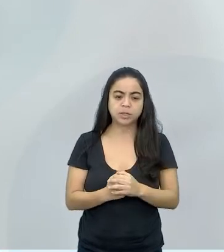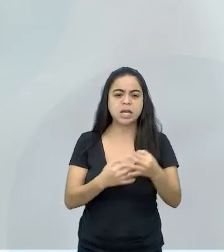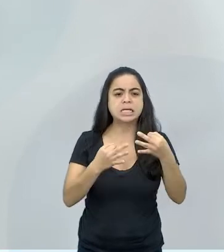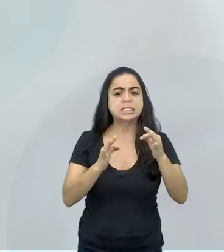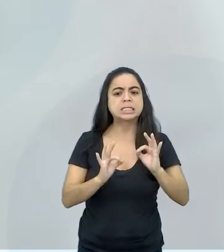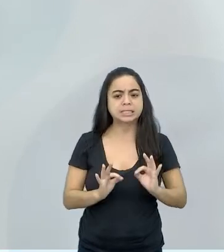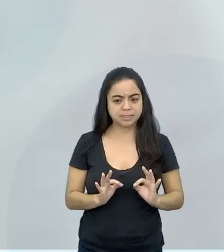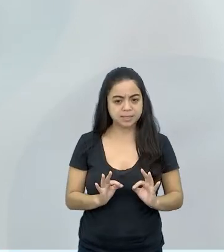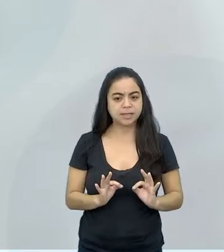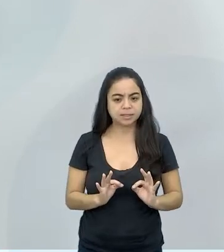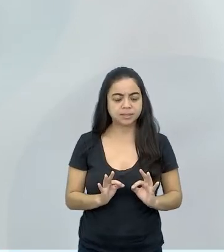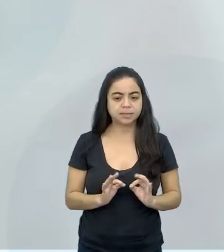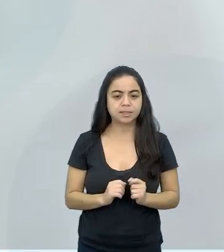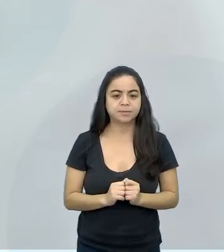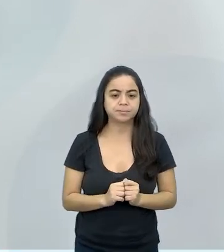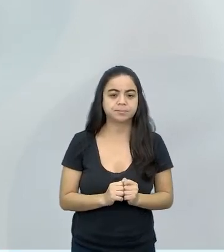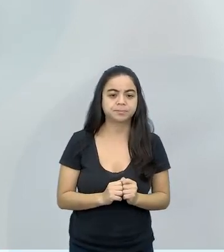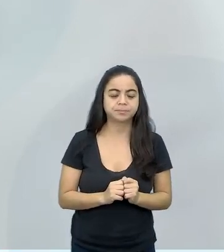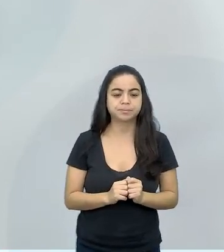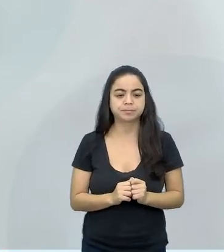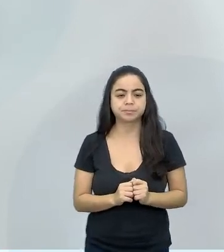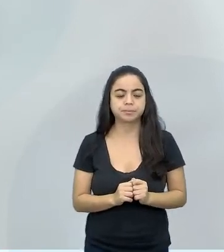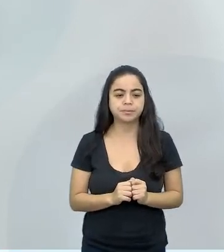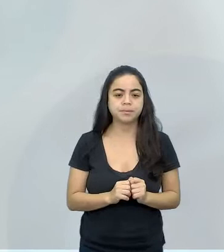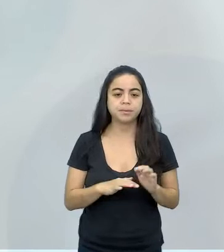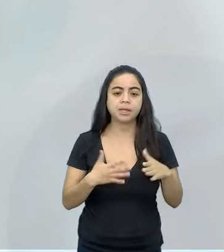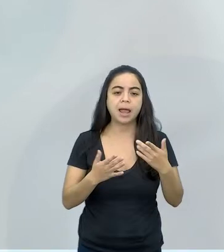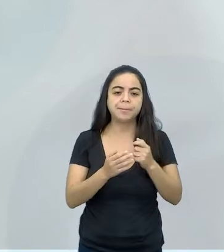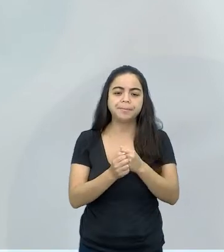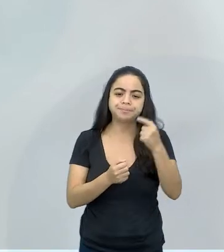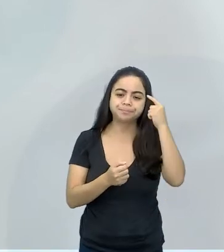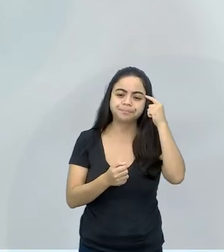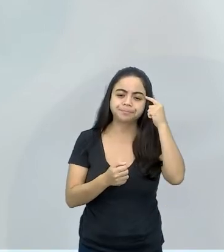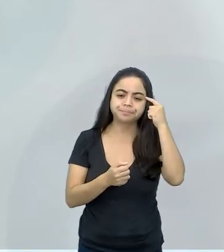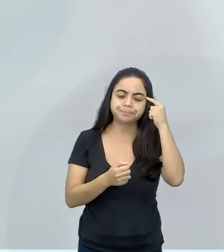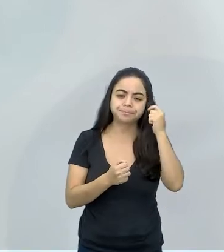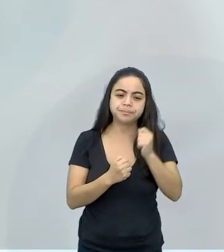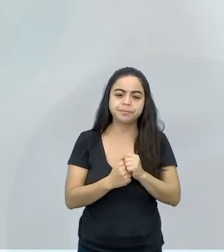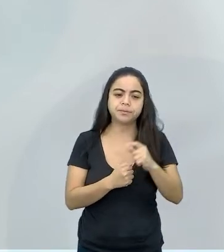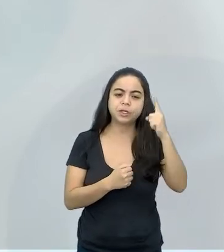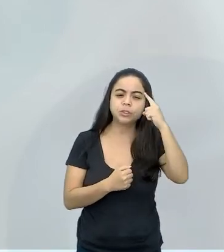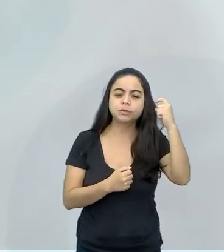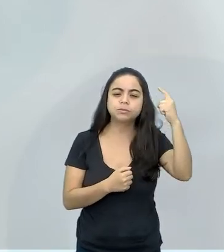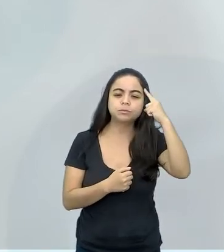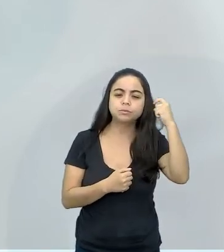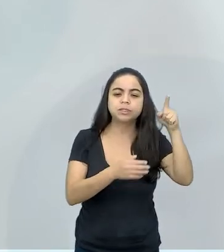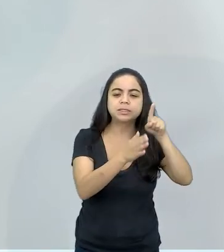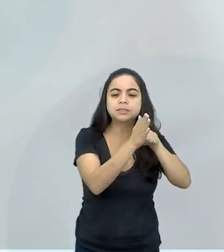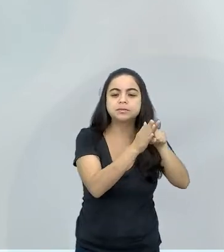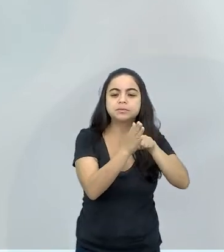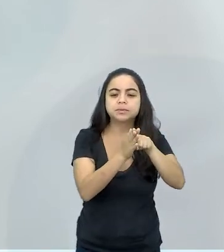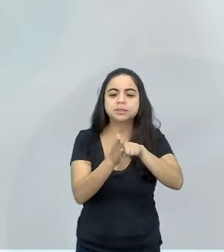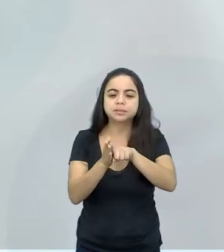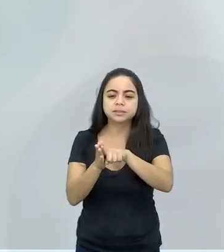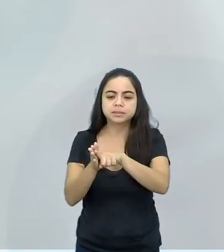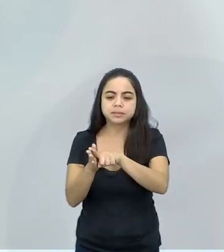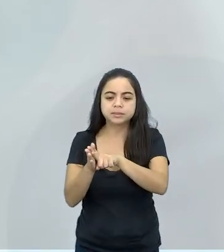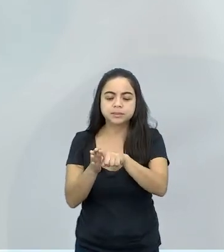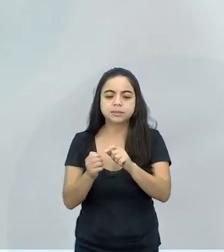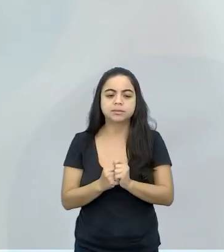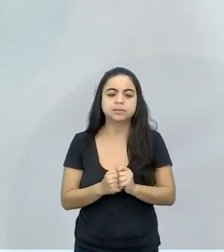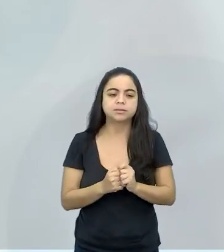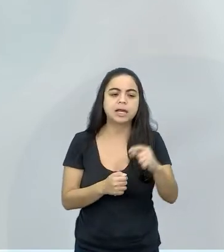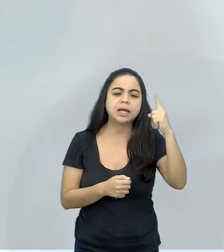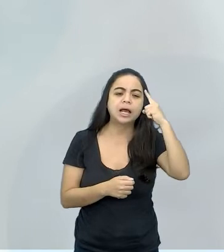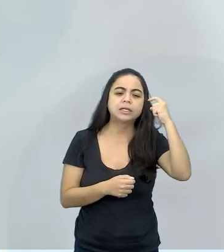plenamente a pergunta, mas que não é definitiva, formulamos hipóteses de pesquisa. As hipóteses